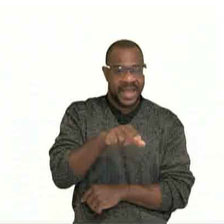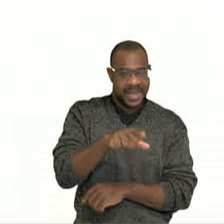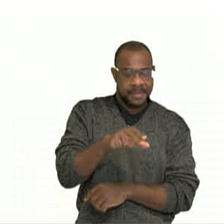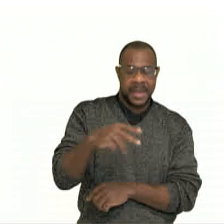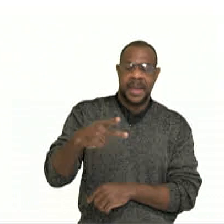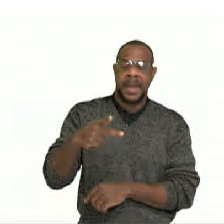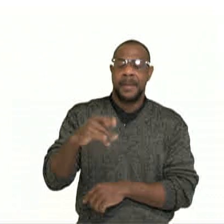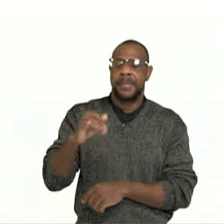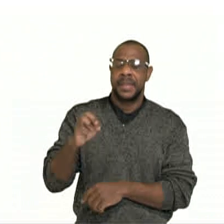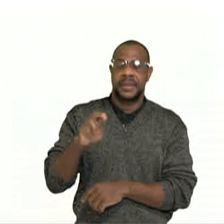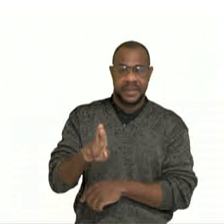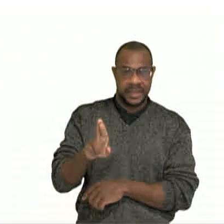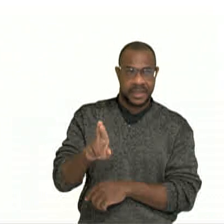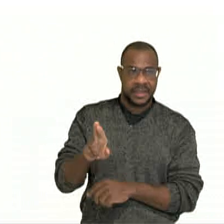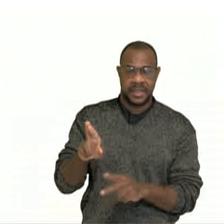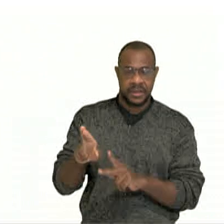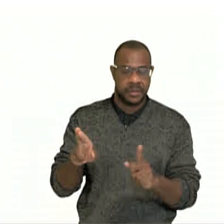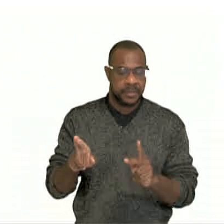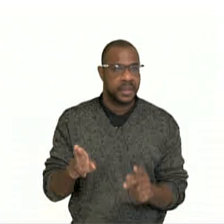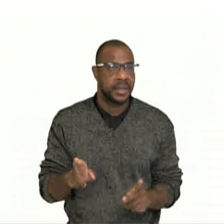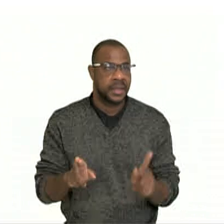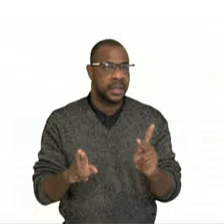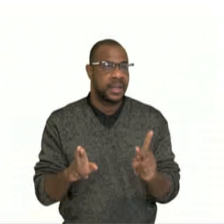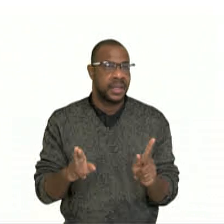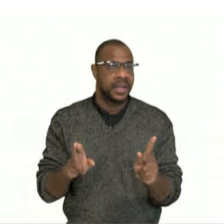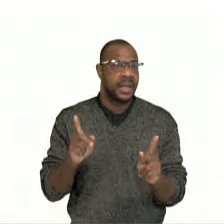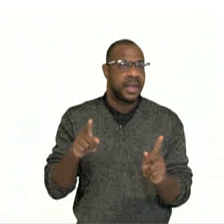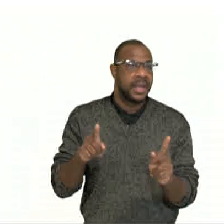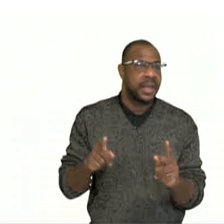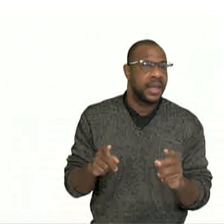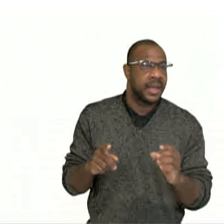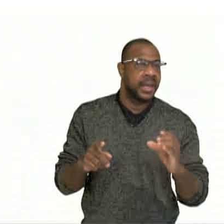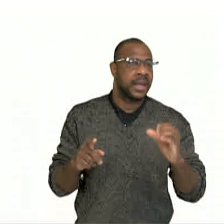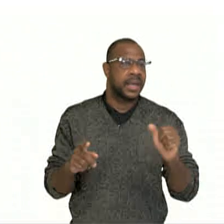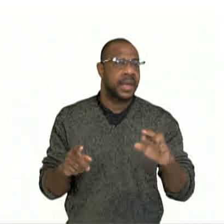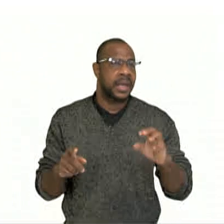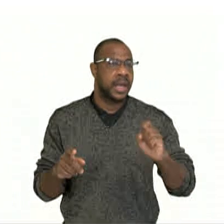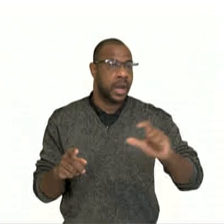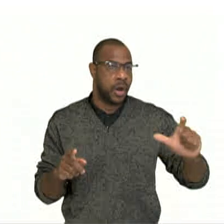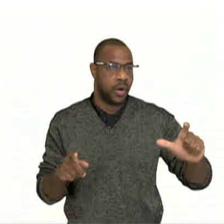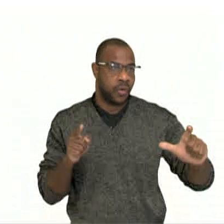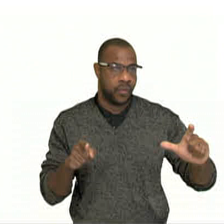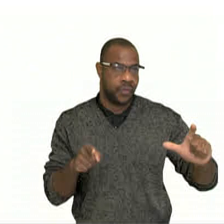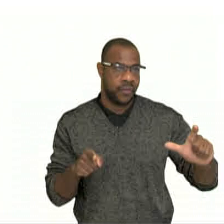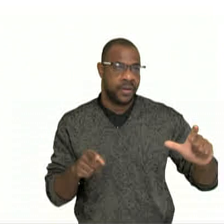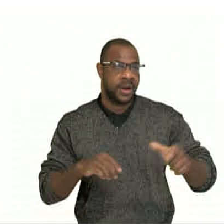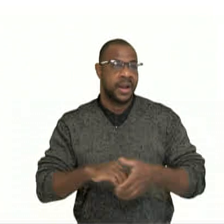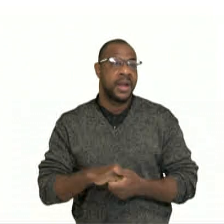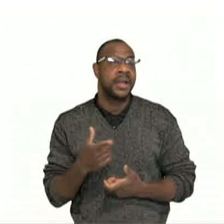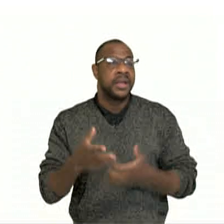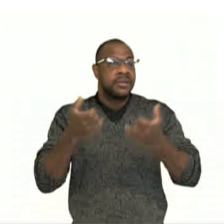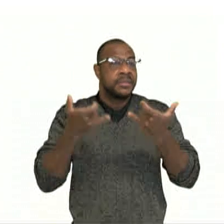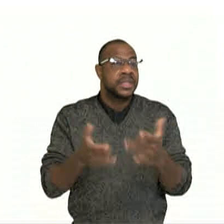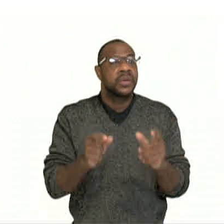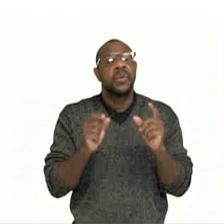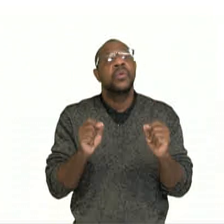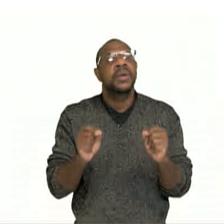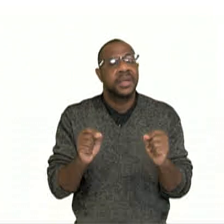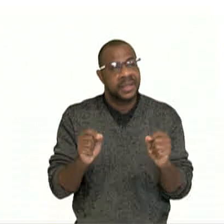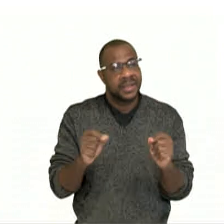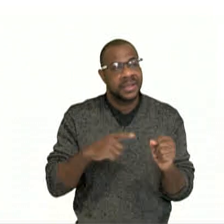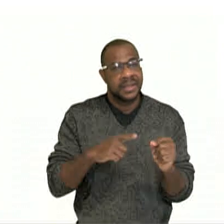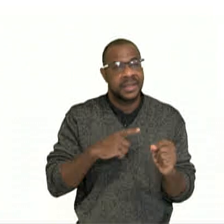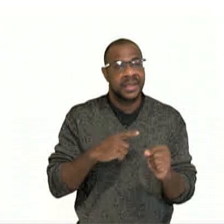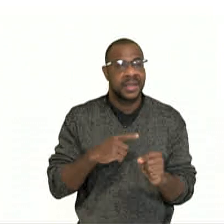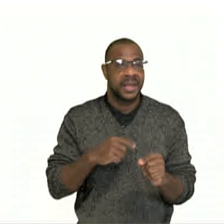Peter, que se chama Carol, o nome dela é Carol. E ele está descrevendo sobre a situação que a